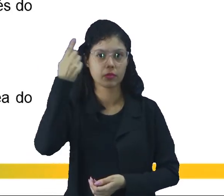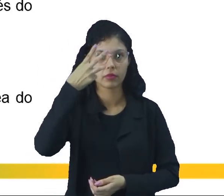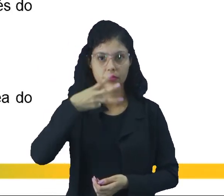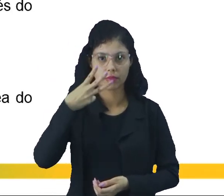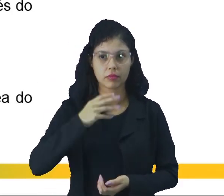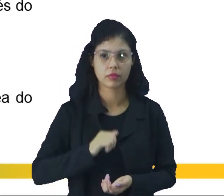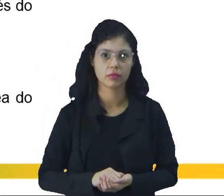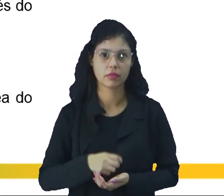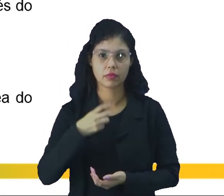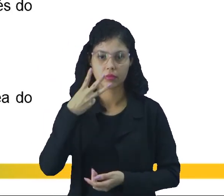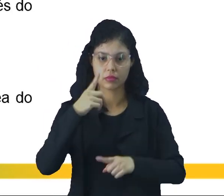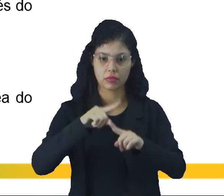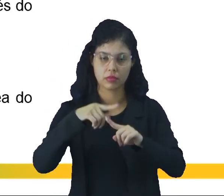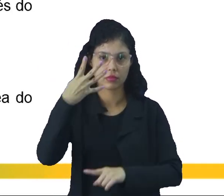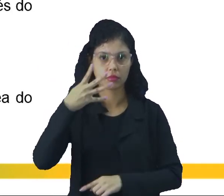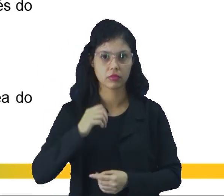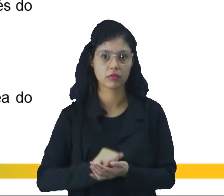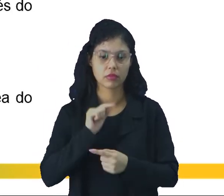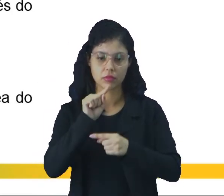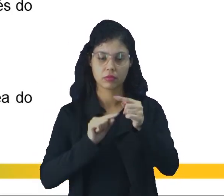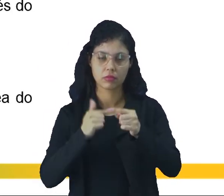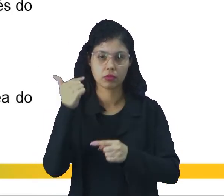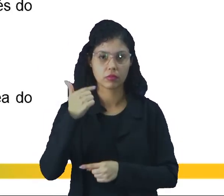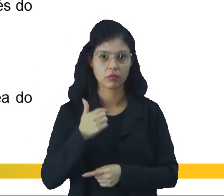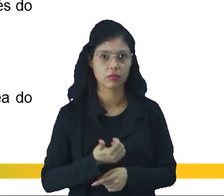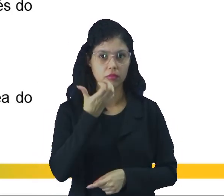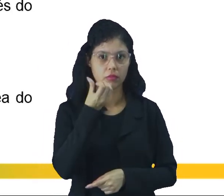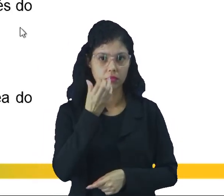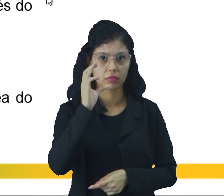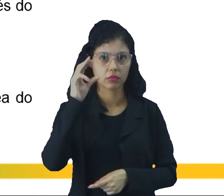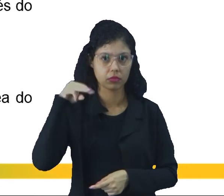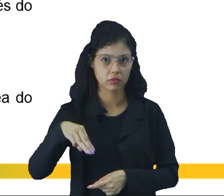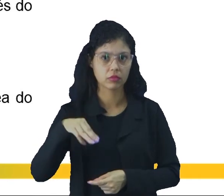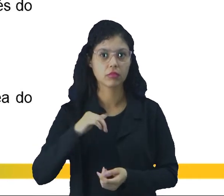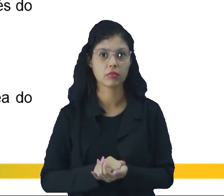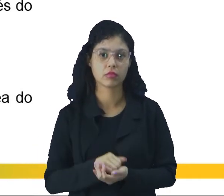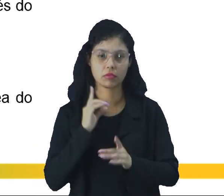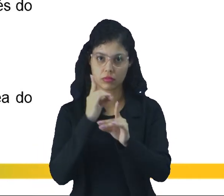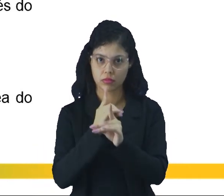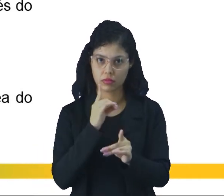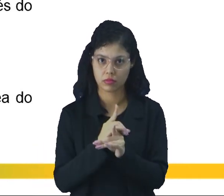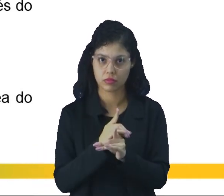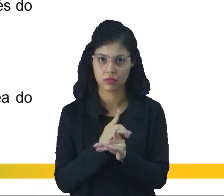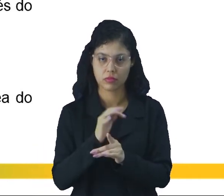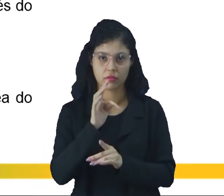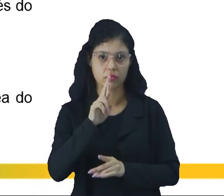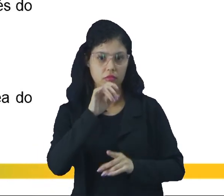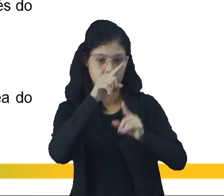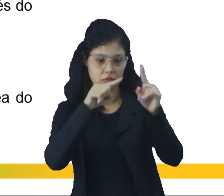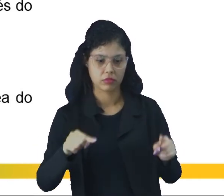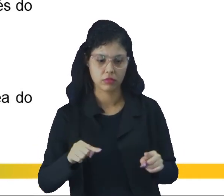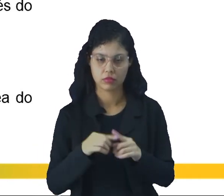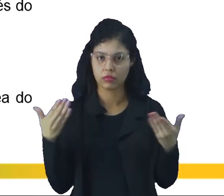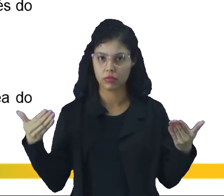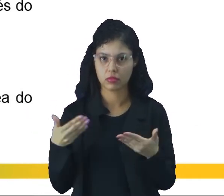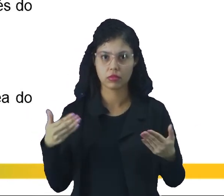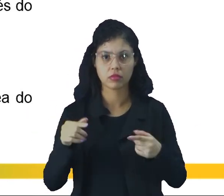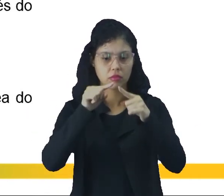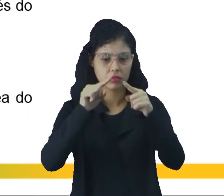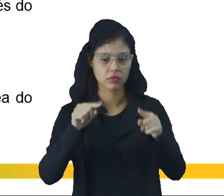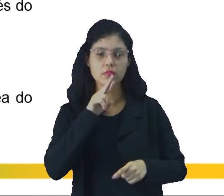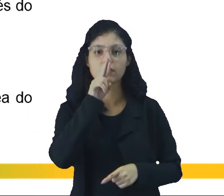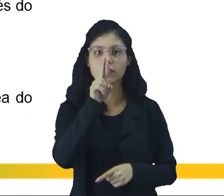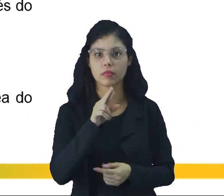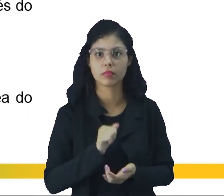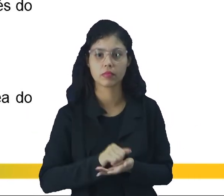3. 3 vezes 4 dividido para 2 dá 6 centímetros quadrados. Já achei a área do triângulo. Agora vamos calcular a área